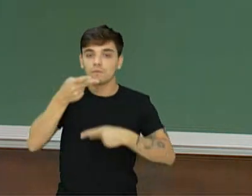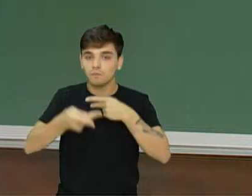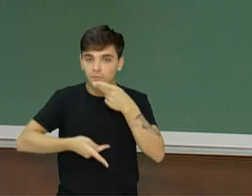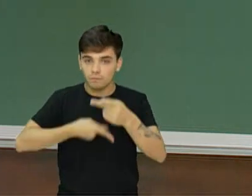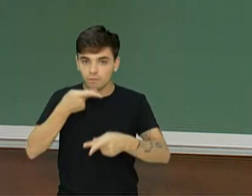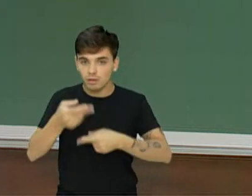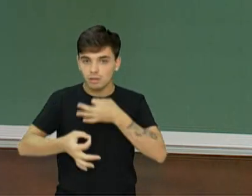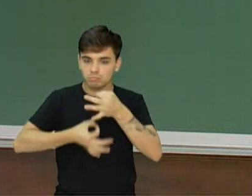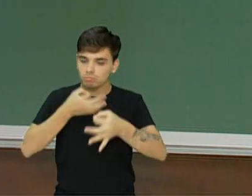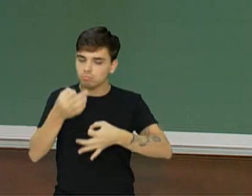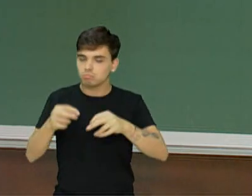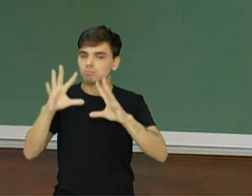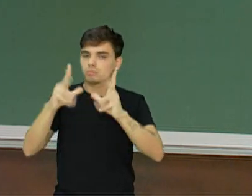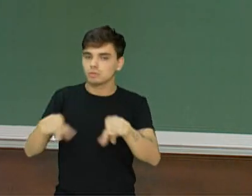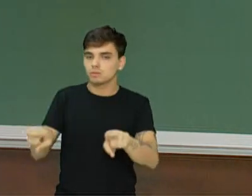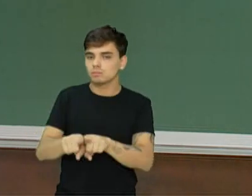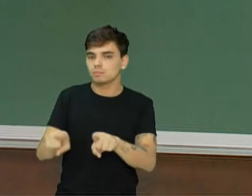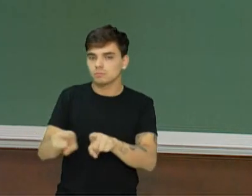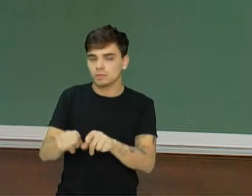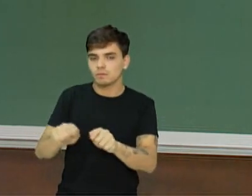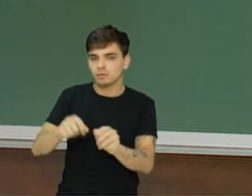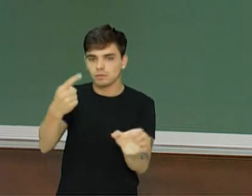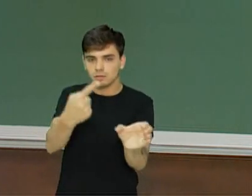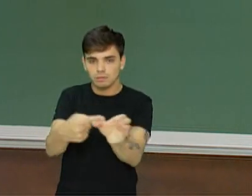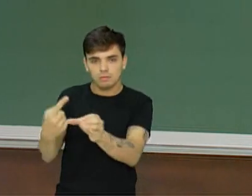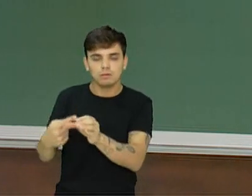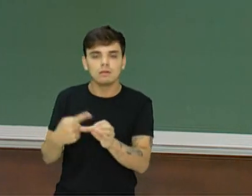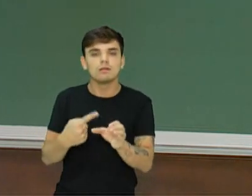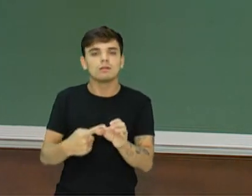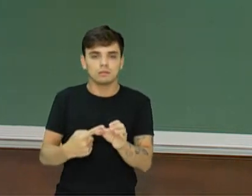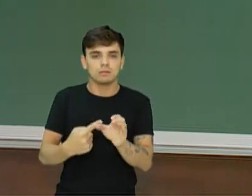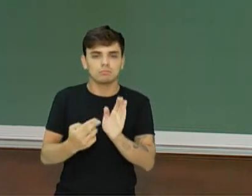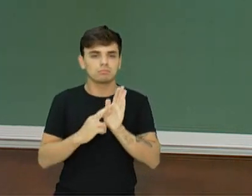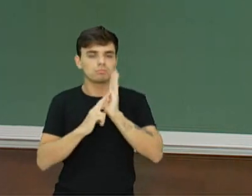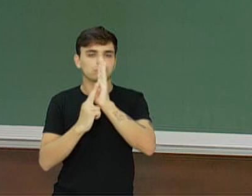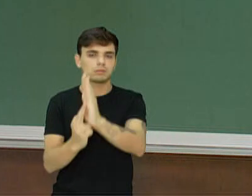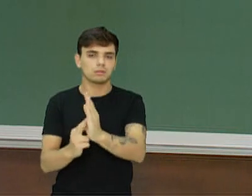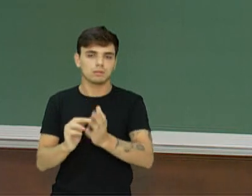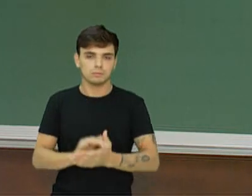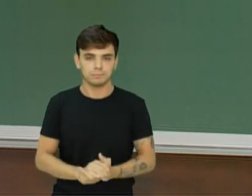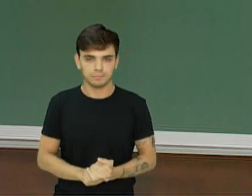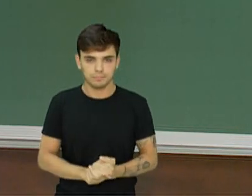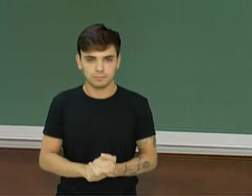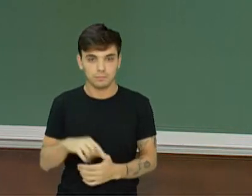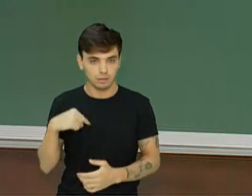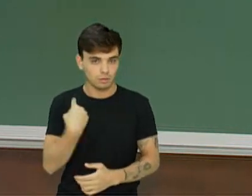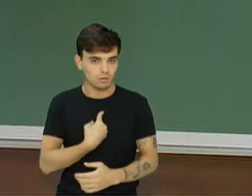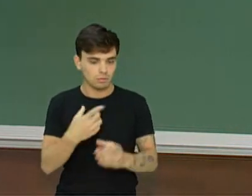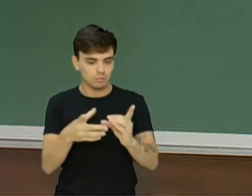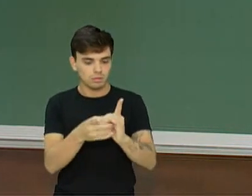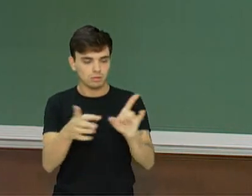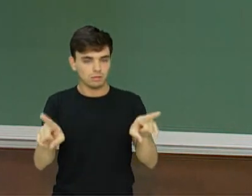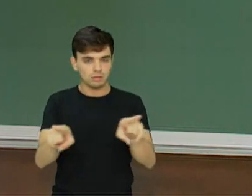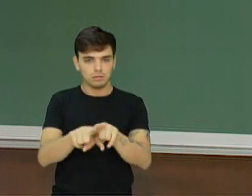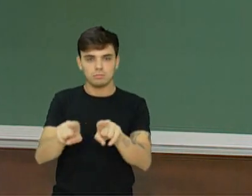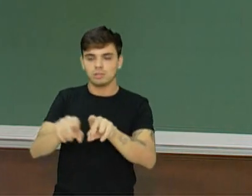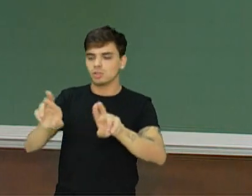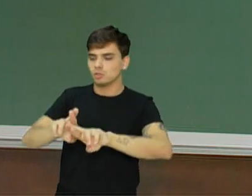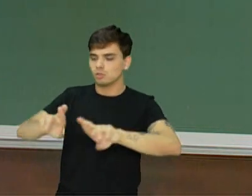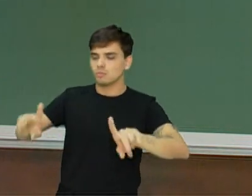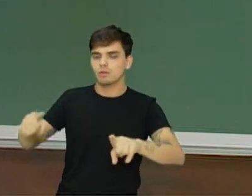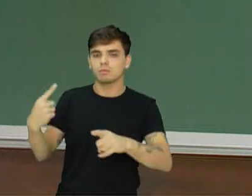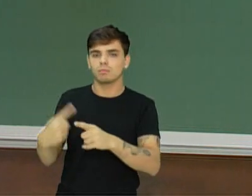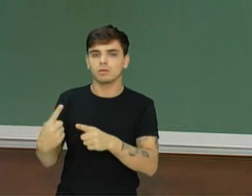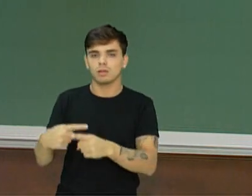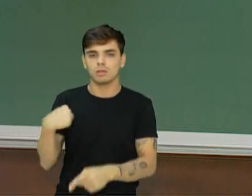que todos ali se faziam, todos os cidadãos se faziam representados. Na nossa democracia já é diferente porque a